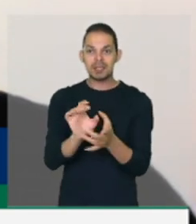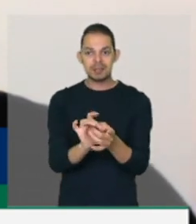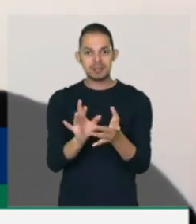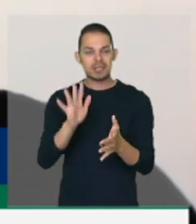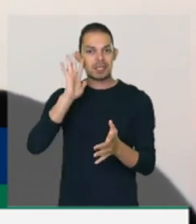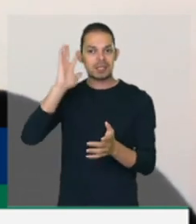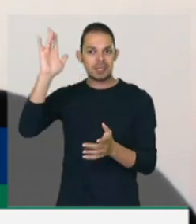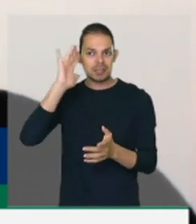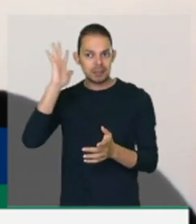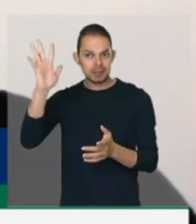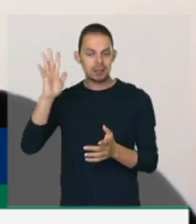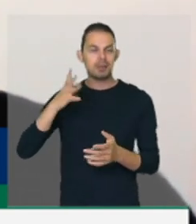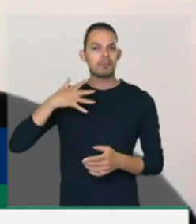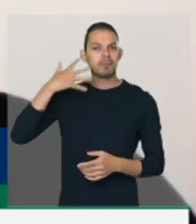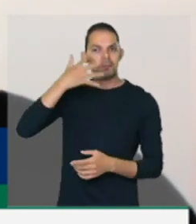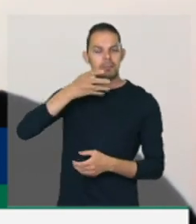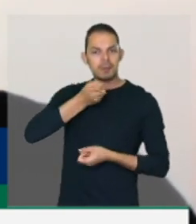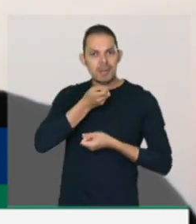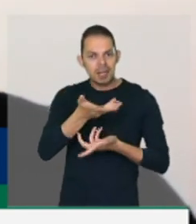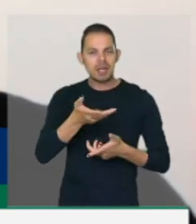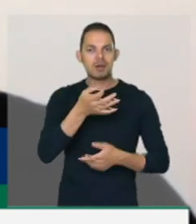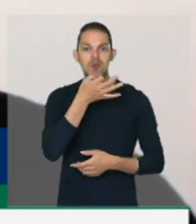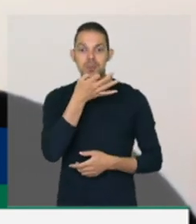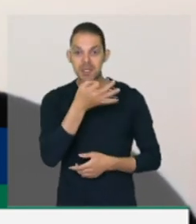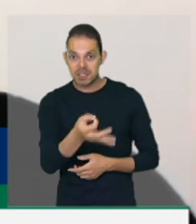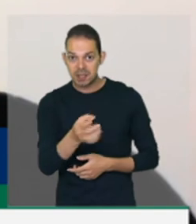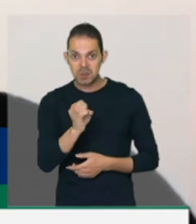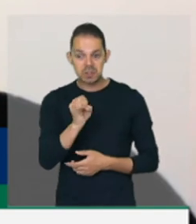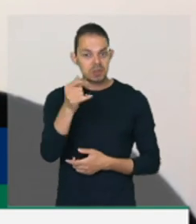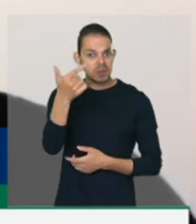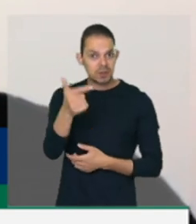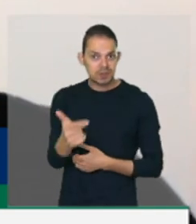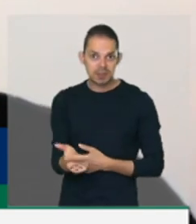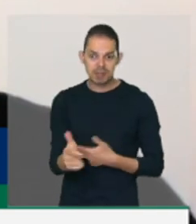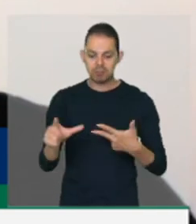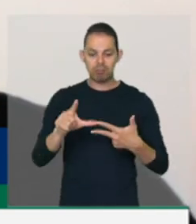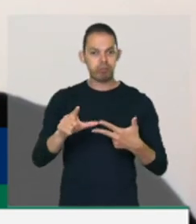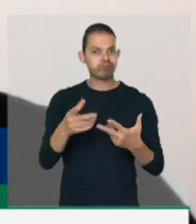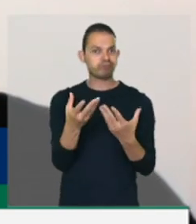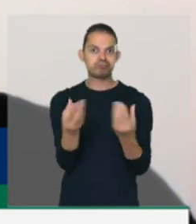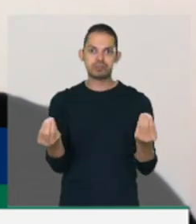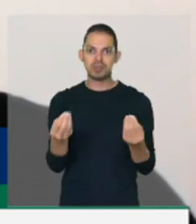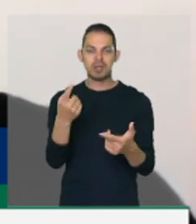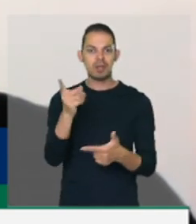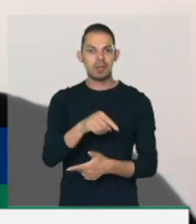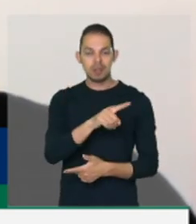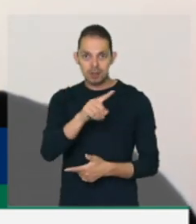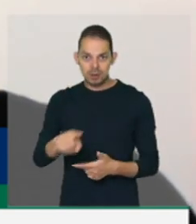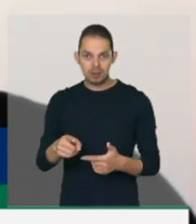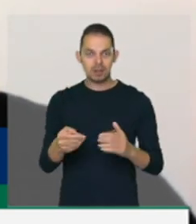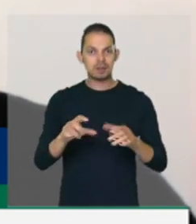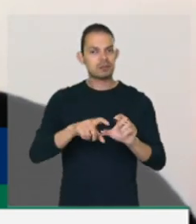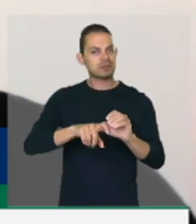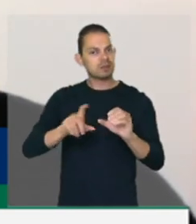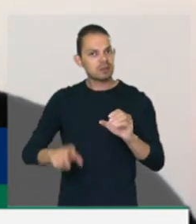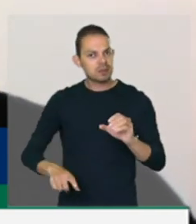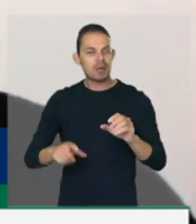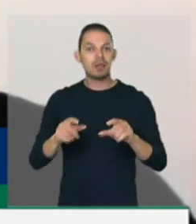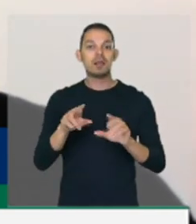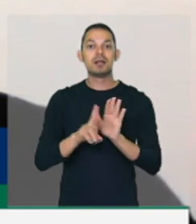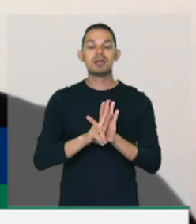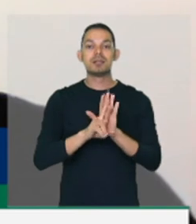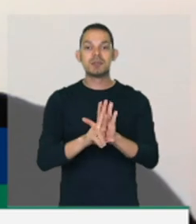pensamento, palavra e opinião, sem a qual inexistirá poder legislativo independente e autônomo, que possa